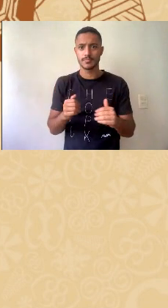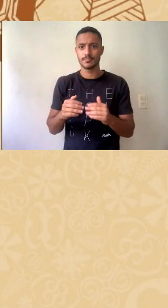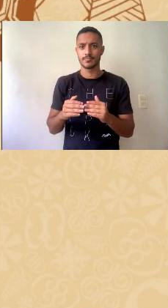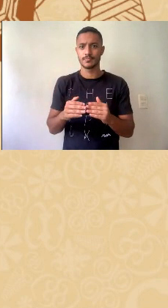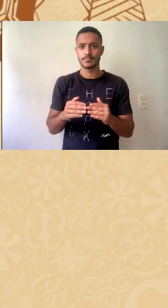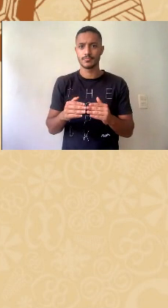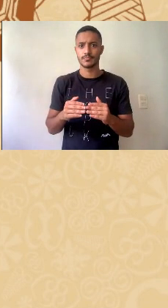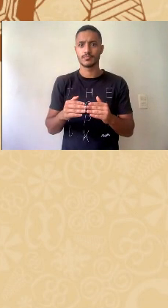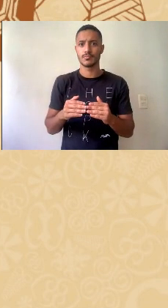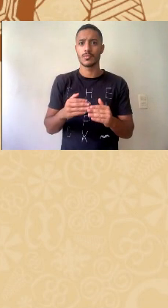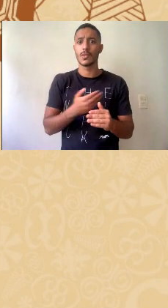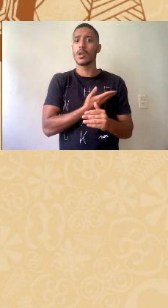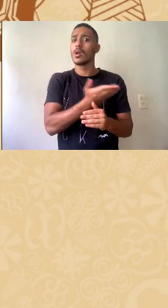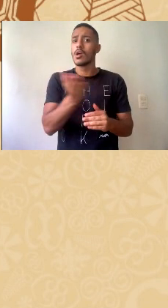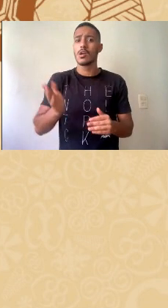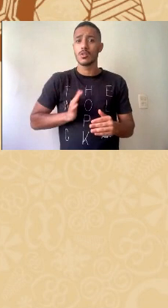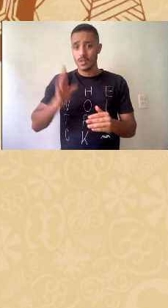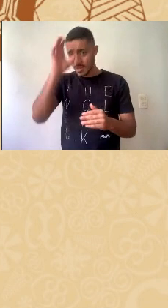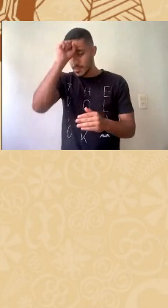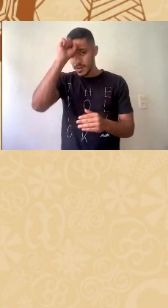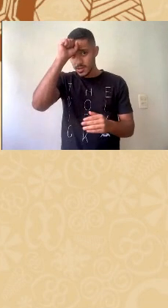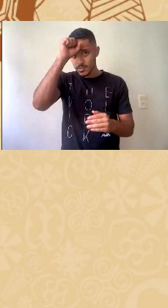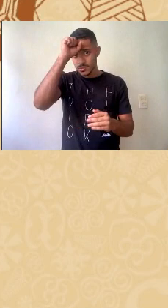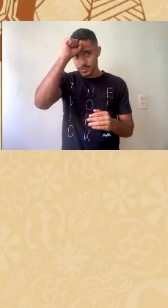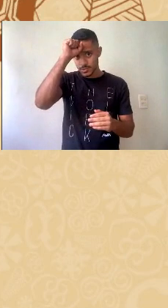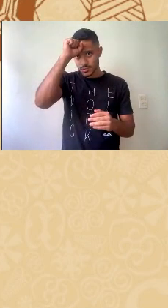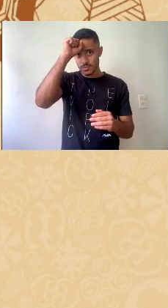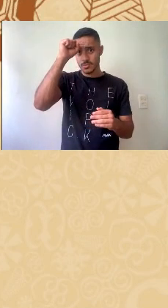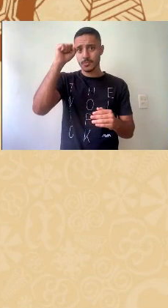E a gente aprende isso, né?